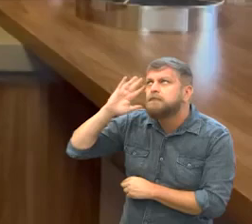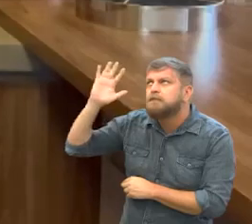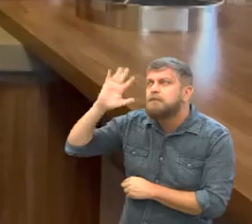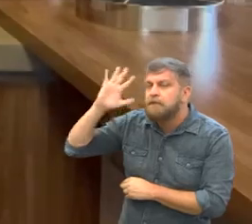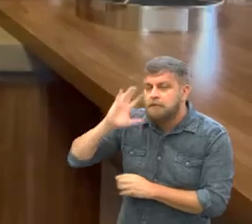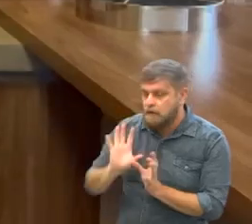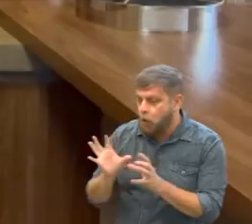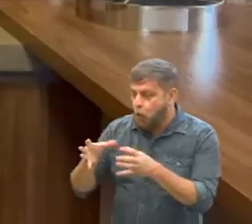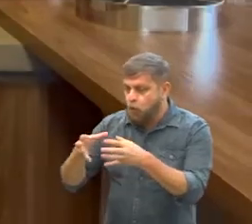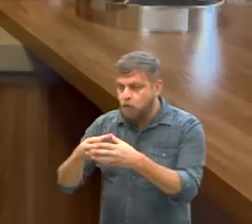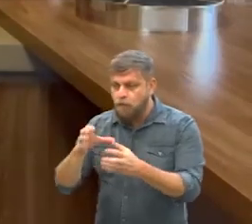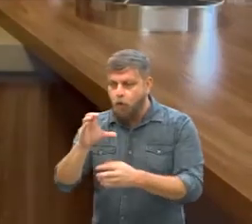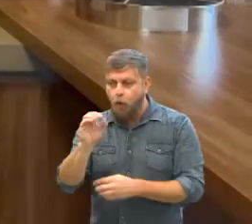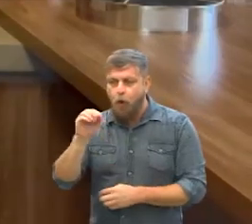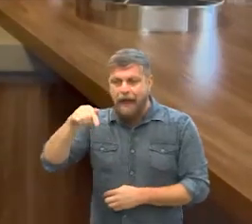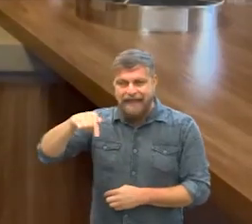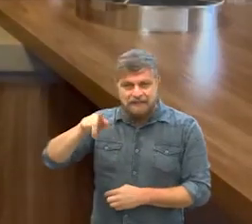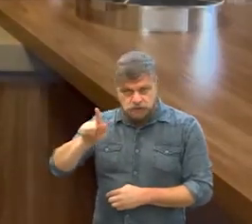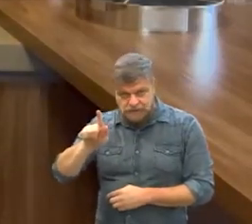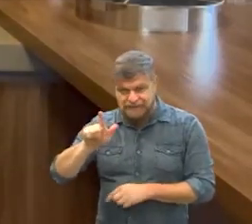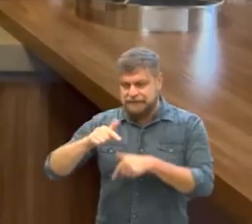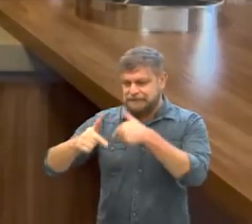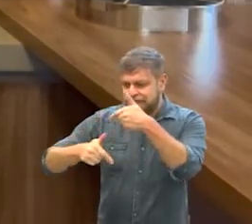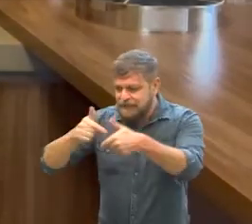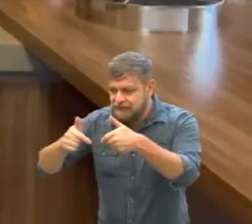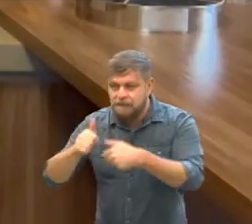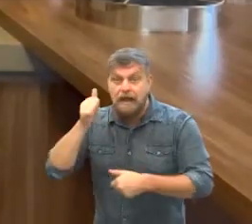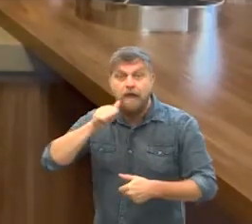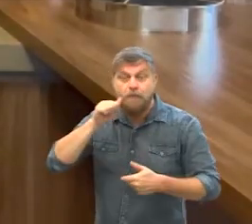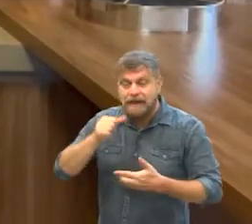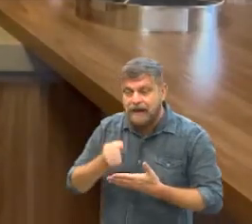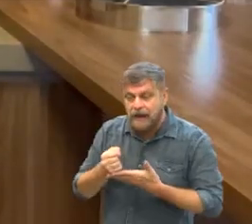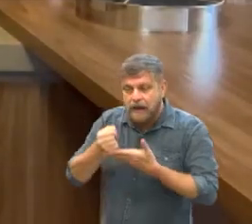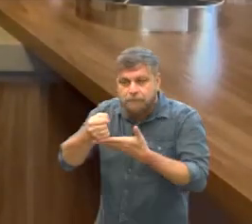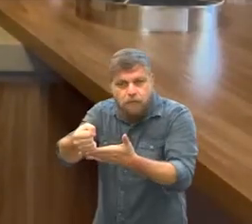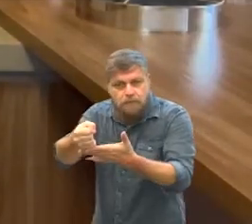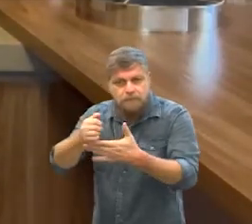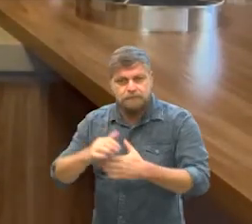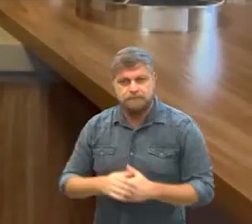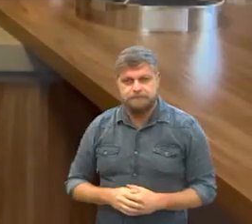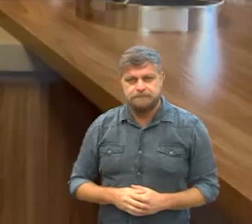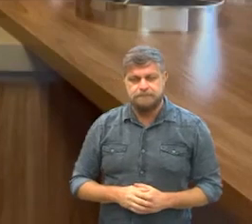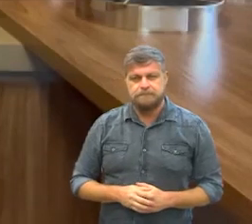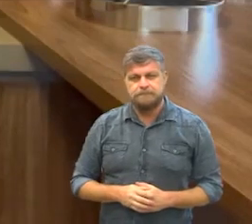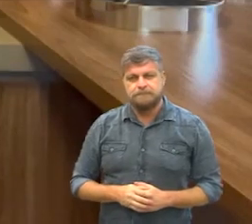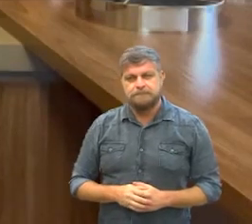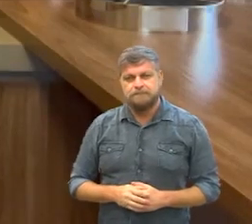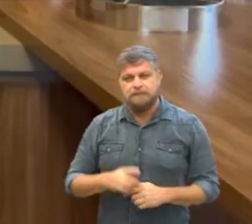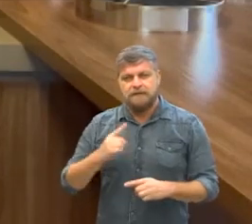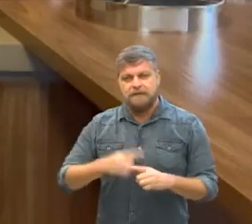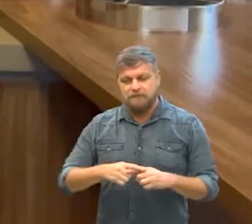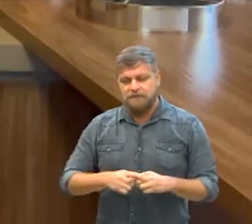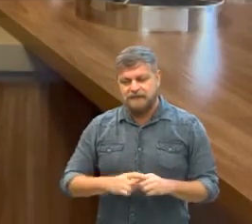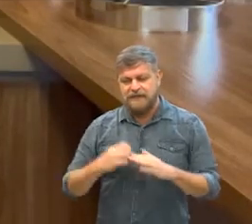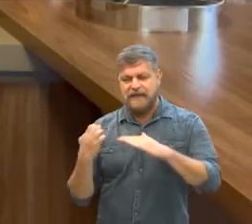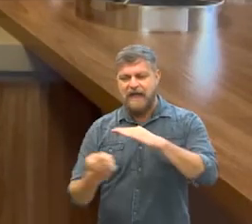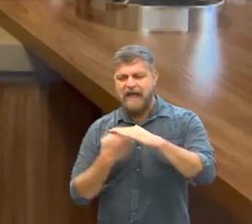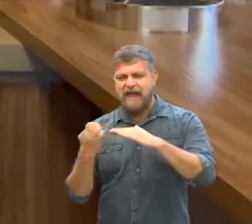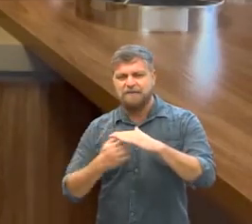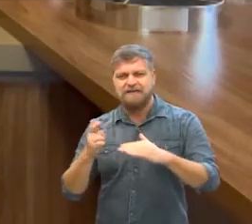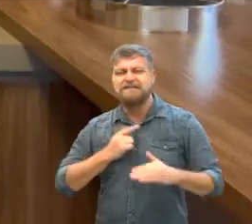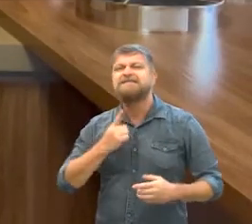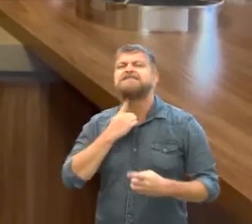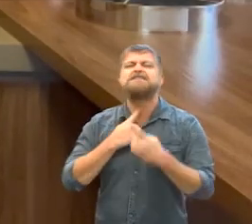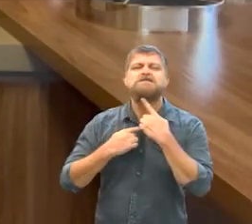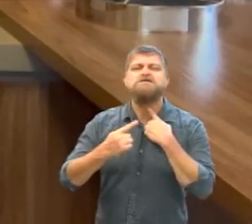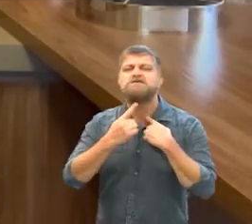várias ONGs que trabalham e ajudam essa mulher. Qual a motivação da empresa